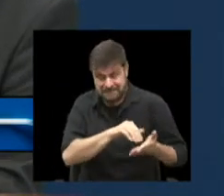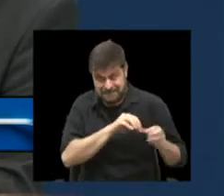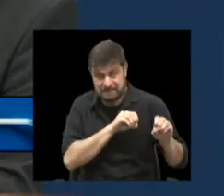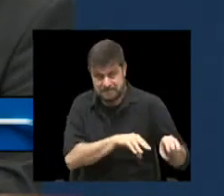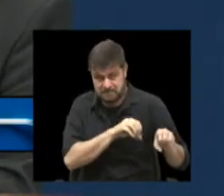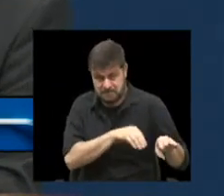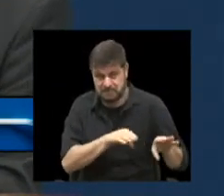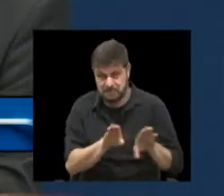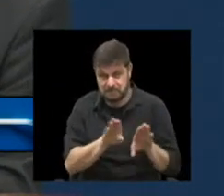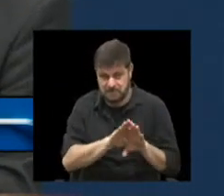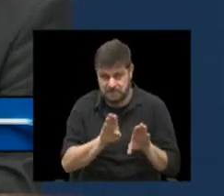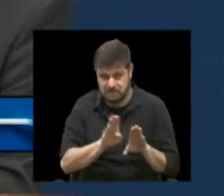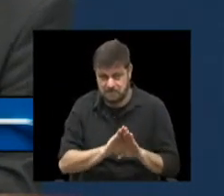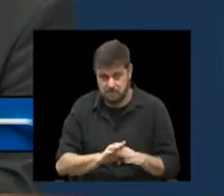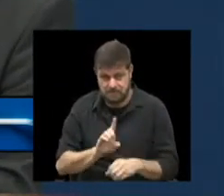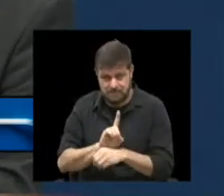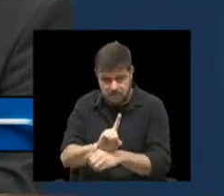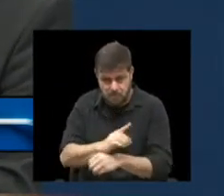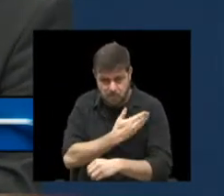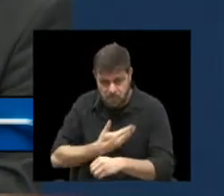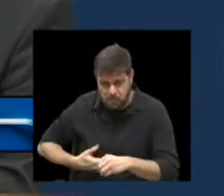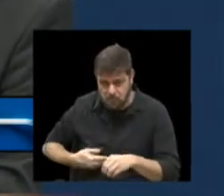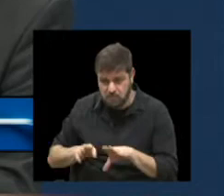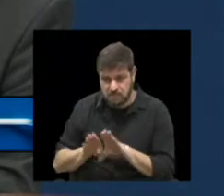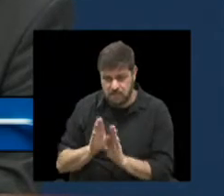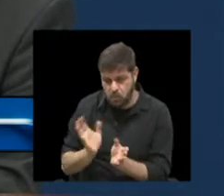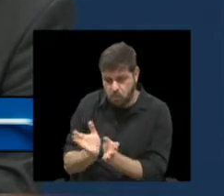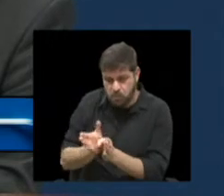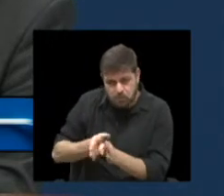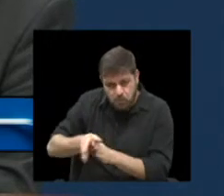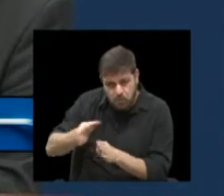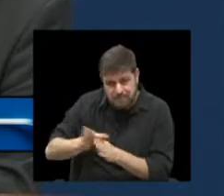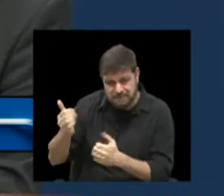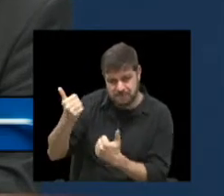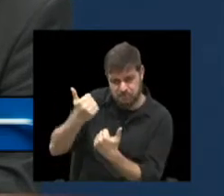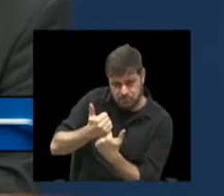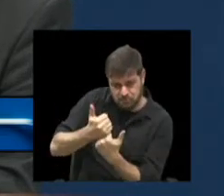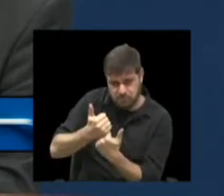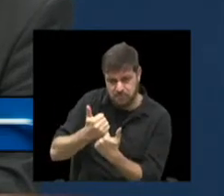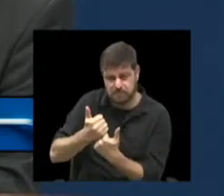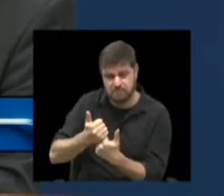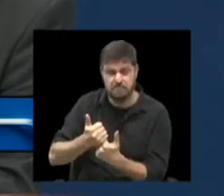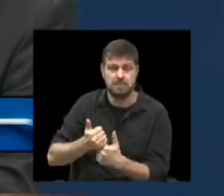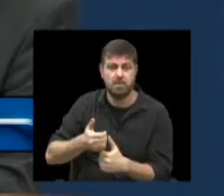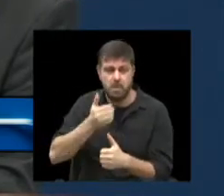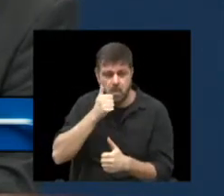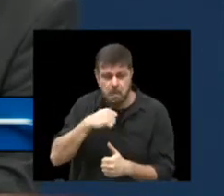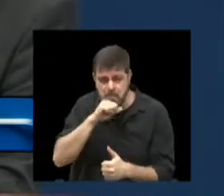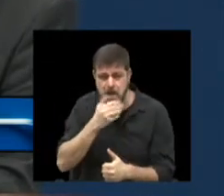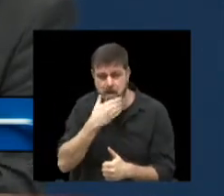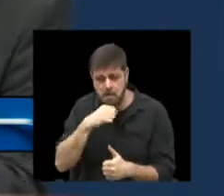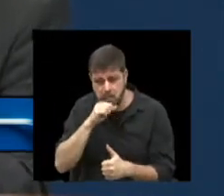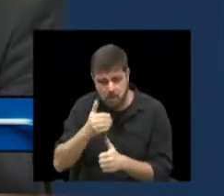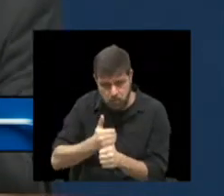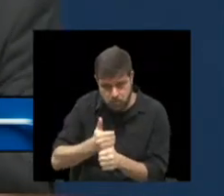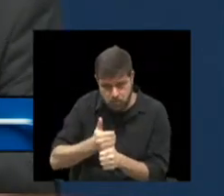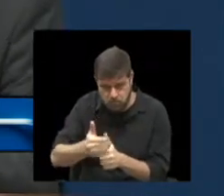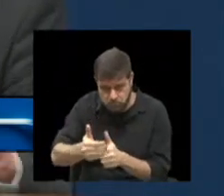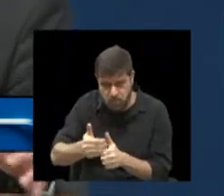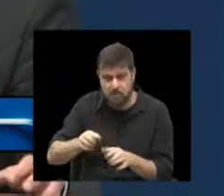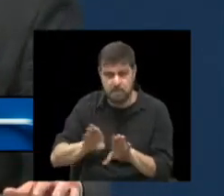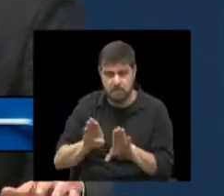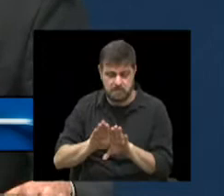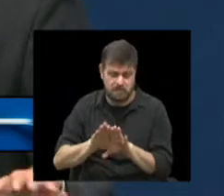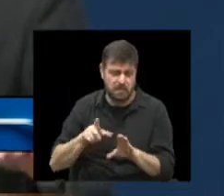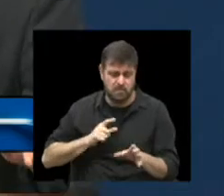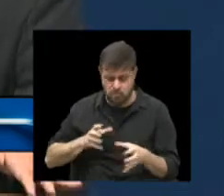a Defensoria Pública, os conselheiros tutelares, o Conselho Tutelar, o CMDCA, todas essas